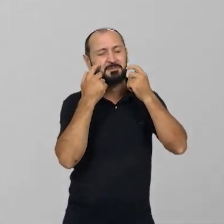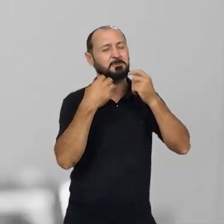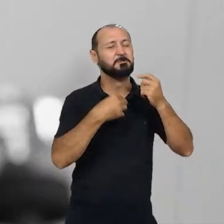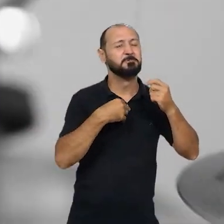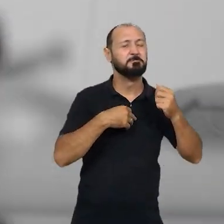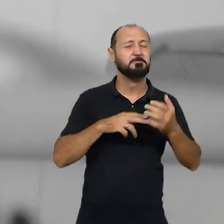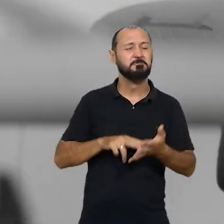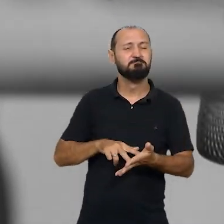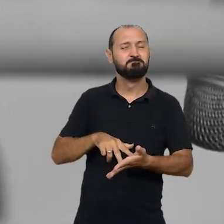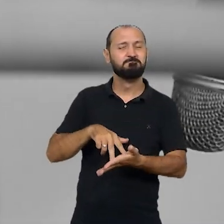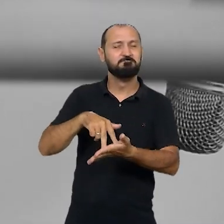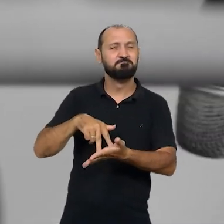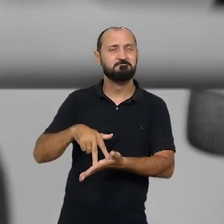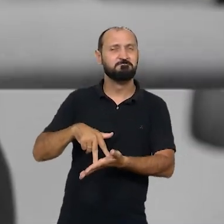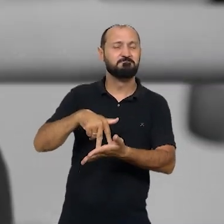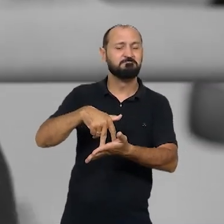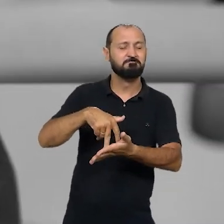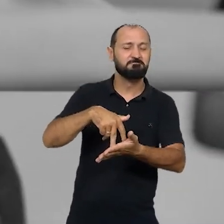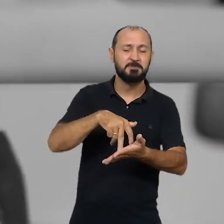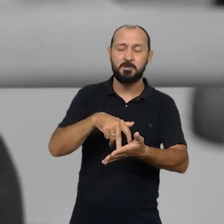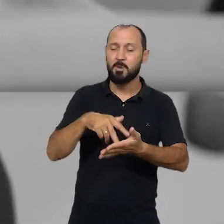primeiro que